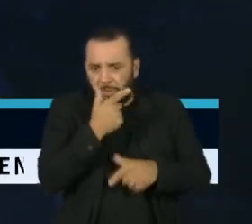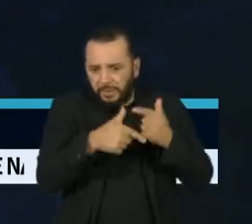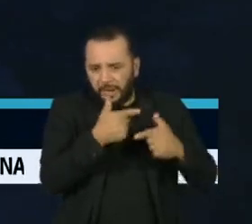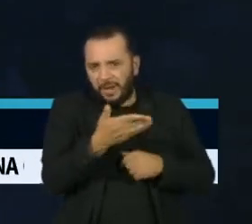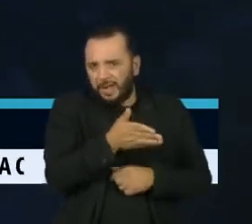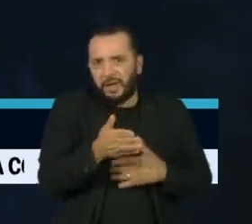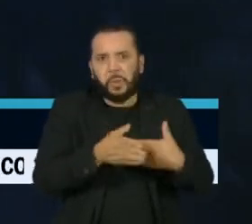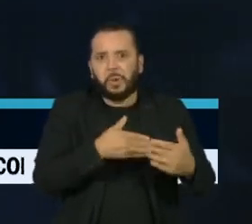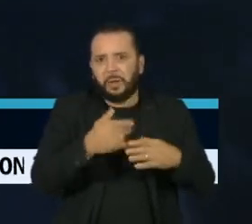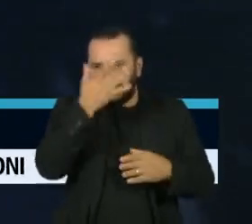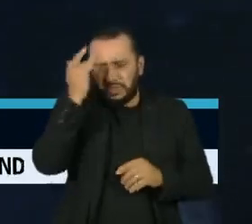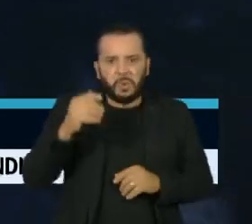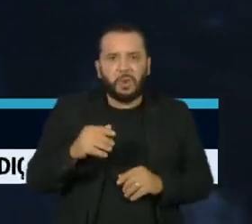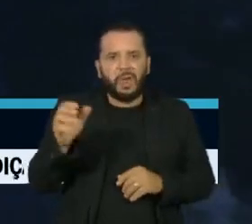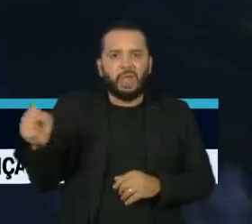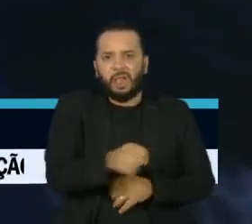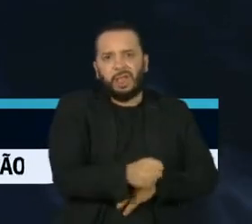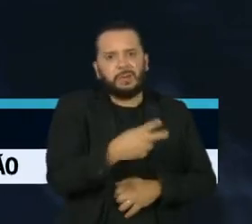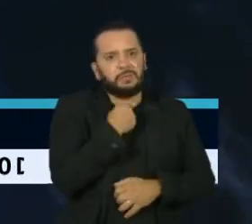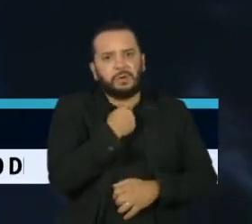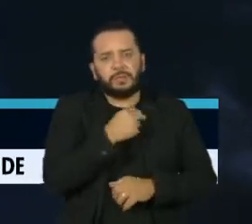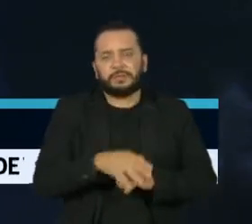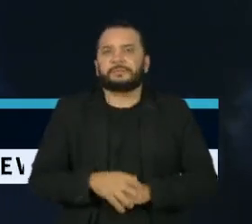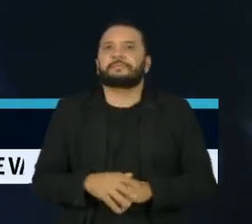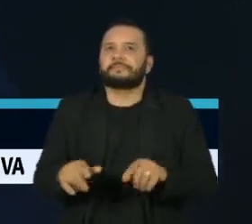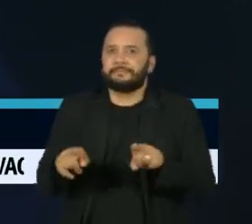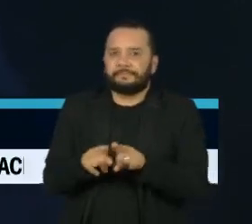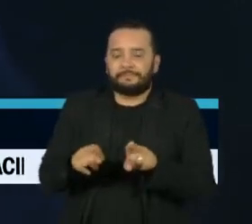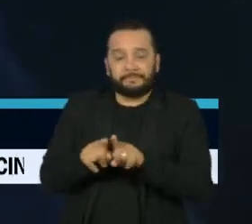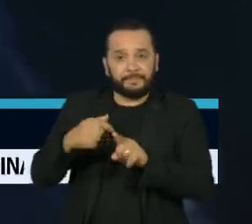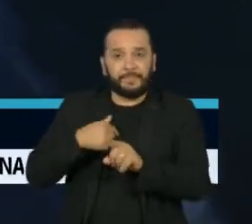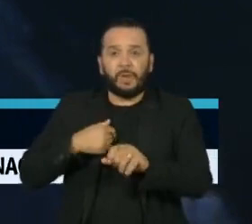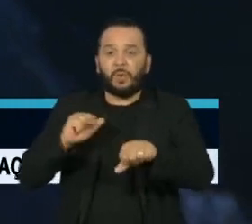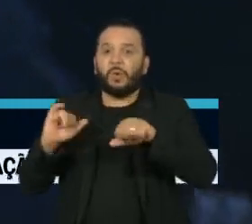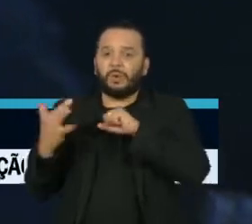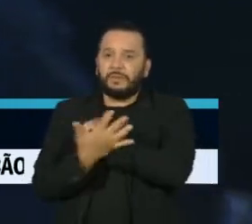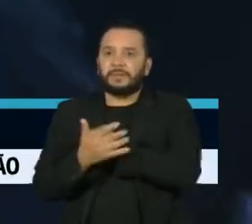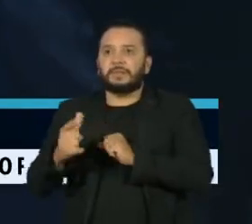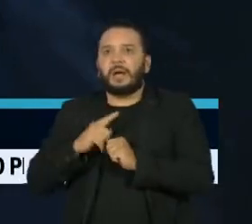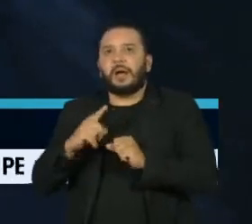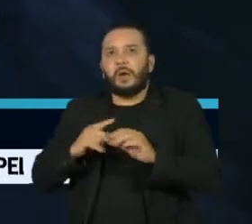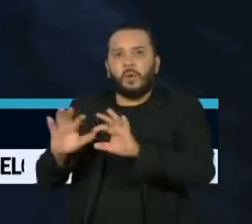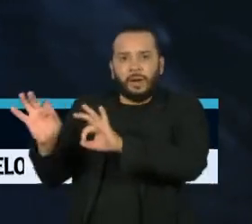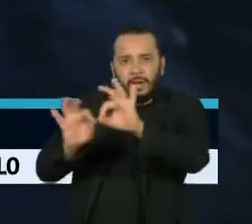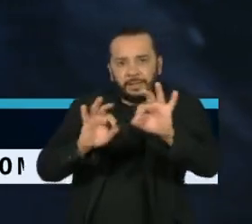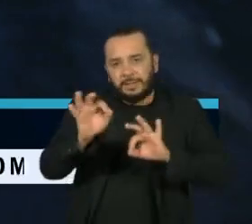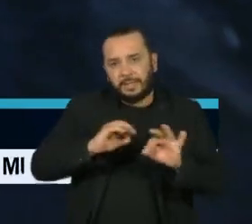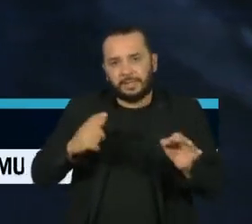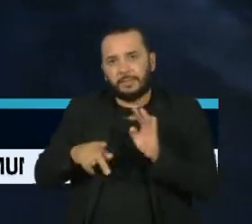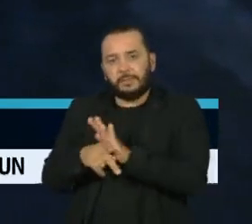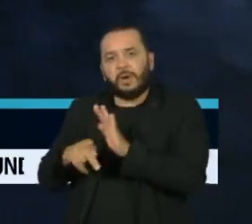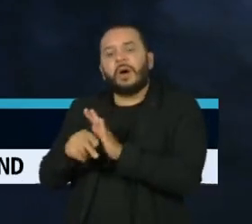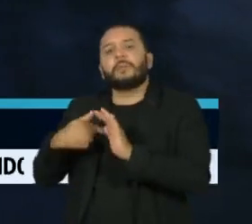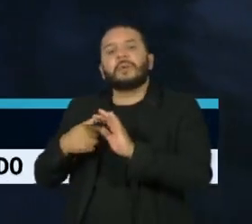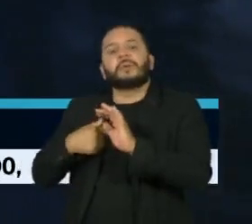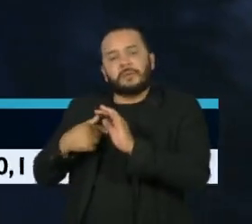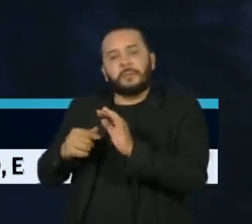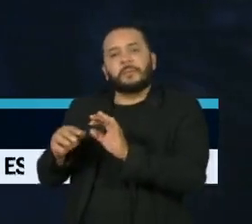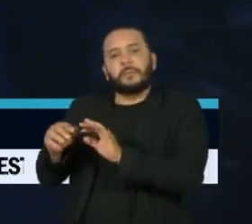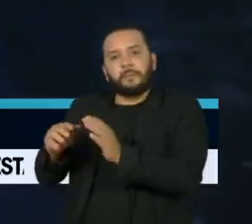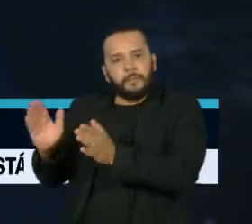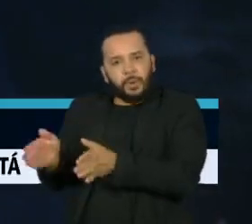E a pandemia está provocando um reordenamento das cadeias produtivas ao redor do planeta. Com as paralisações de fábricas por conta